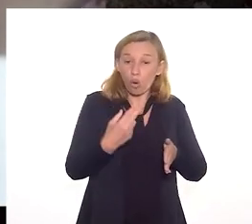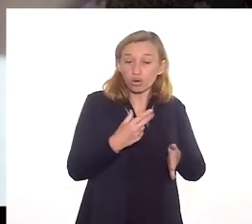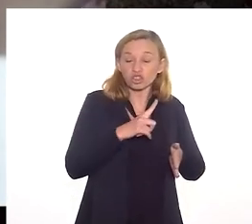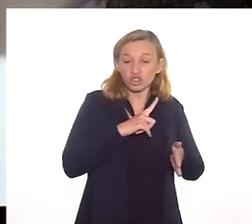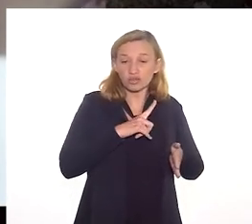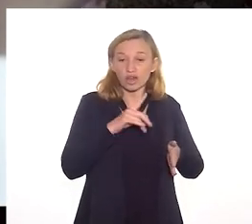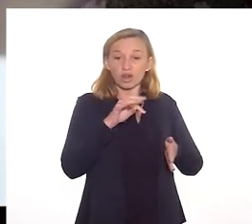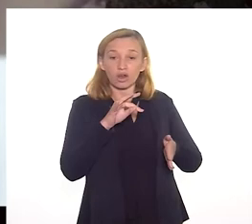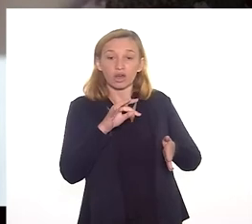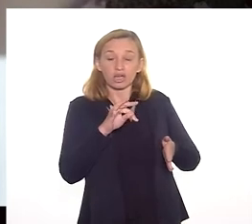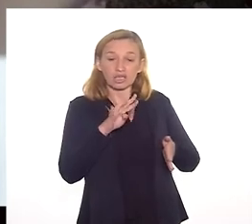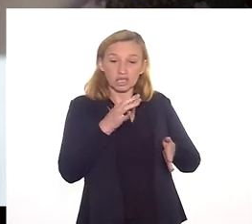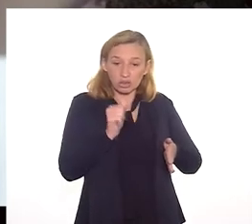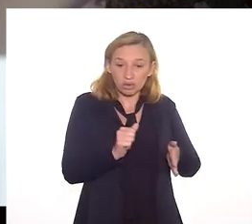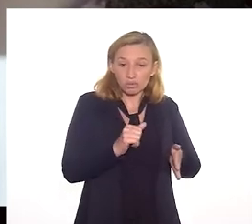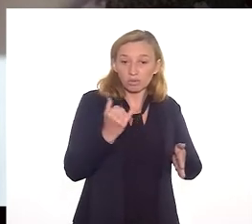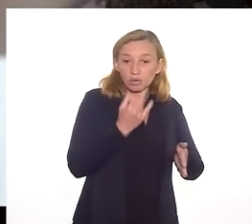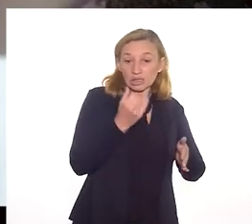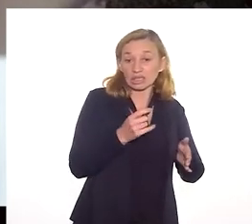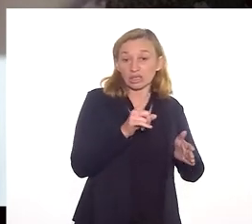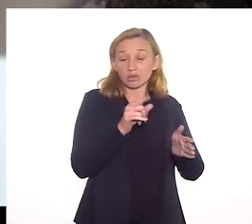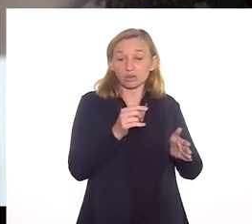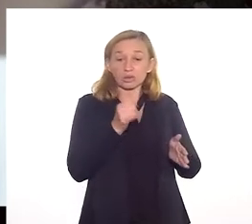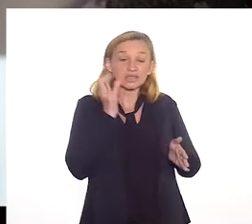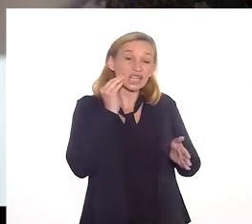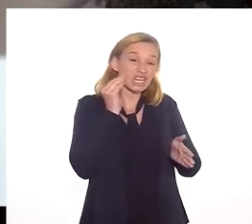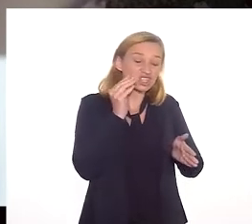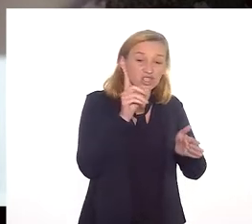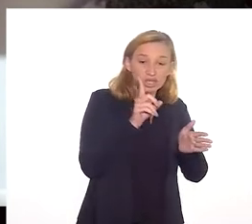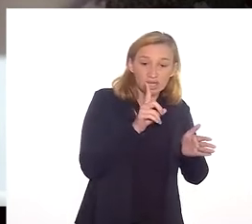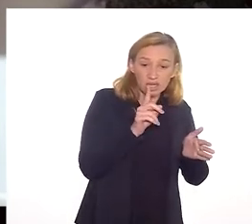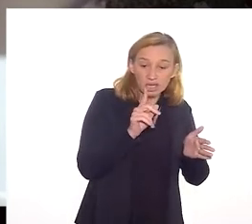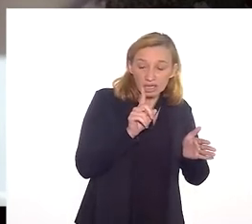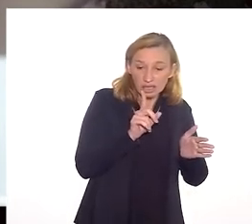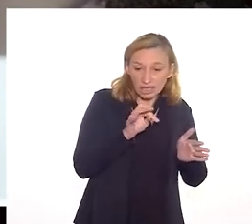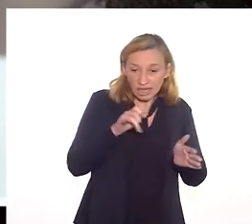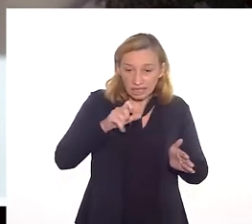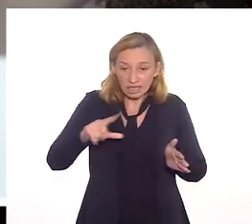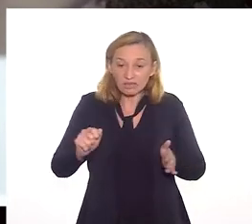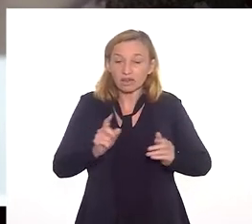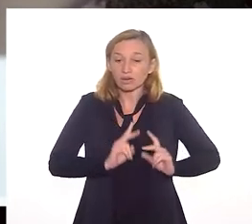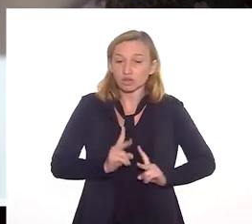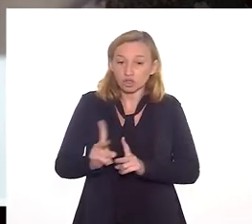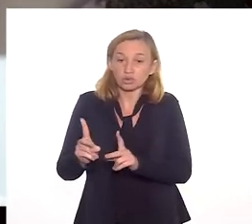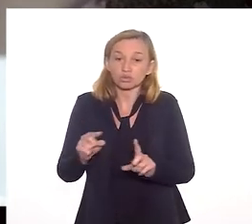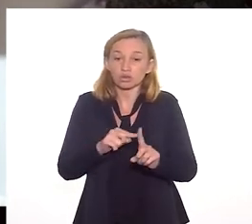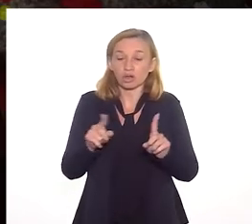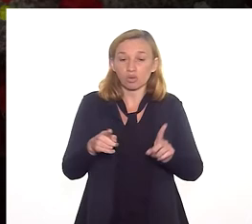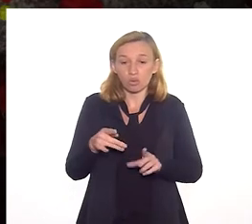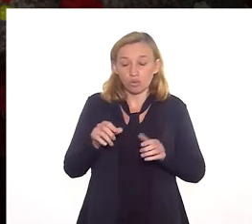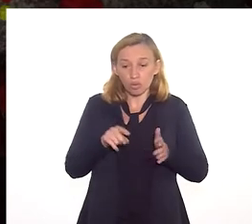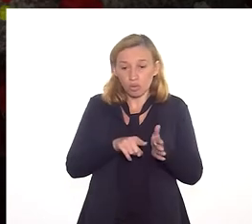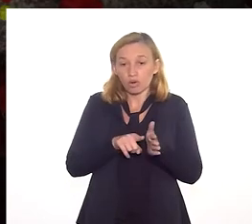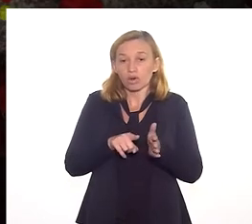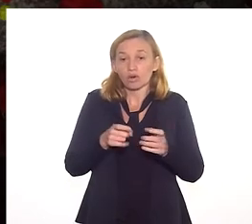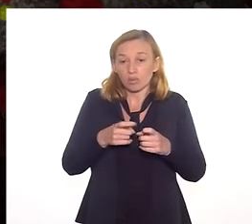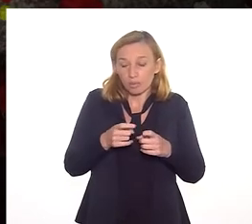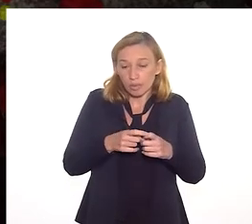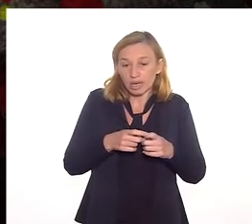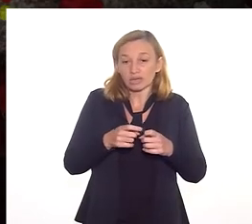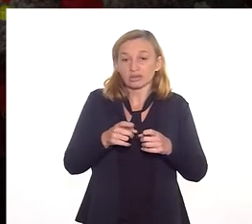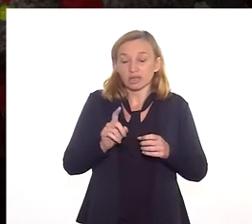tiver tido uma sintomatologia importante, porém com teste negativo, ela retorna às consultas de pré-natal dentro da rotina. Doutor